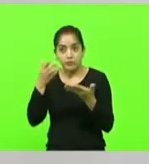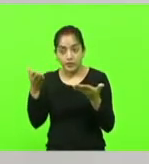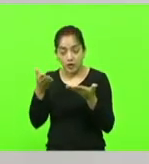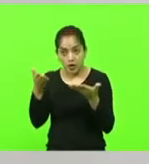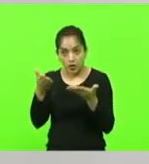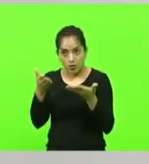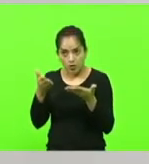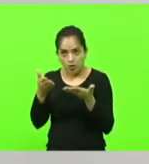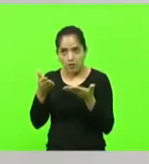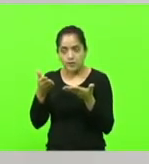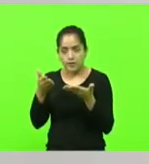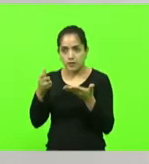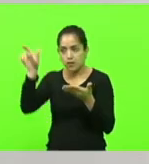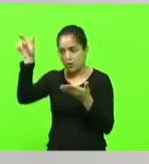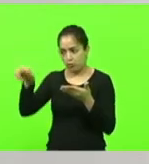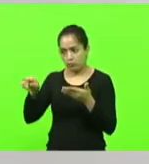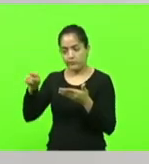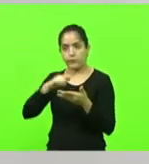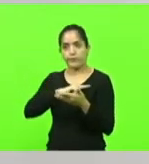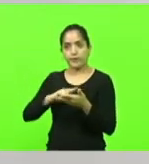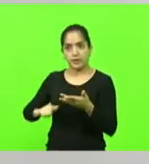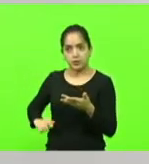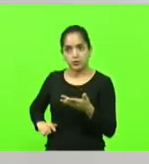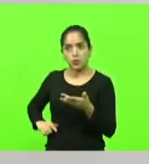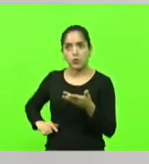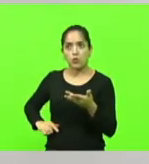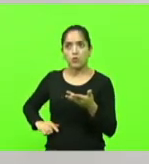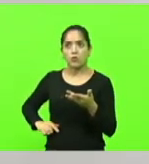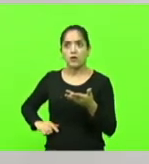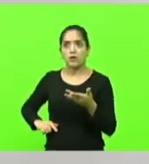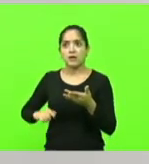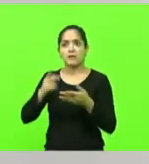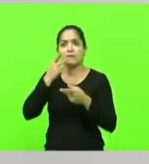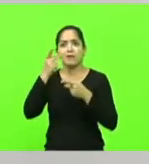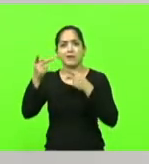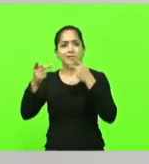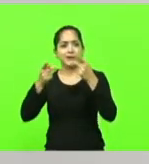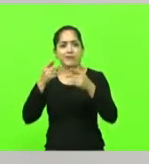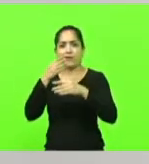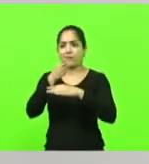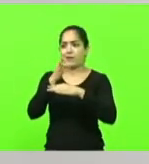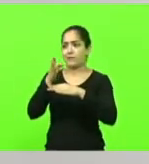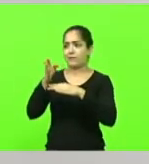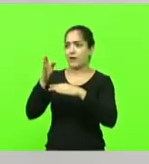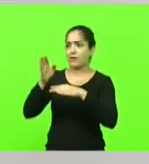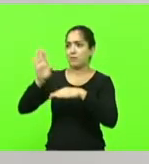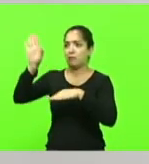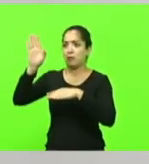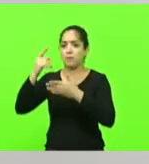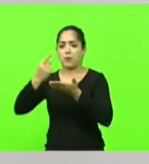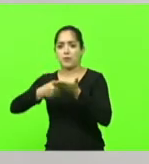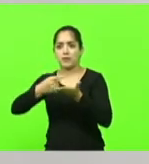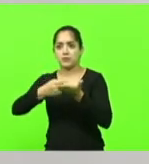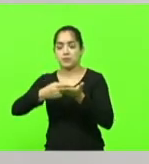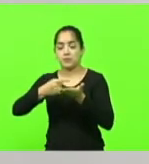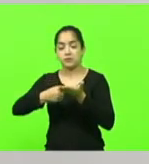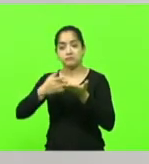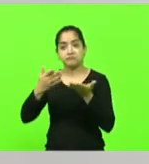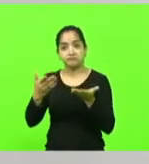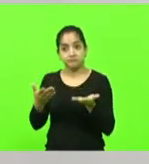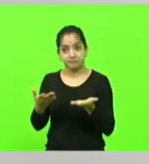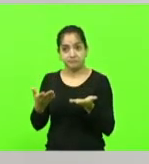parte do governador Carlos Moisés, é muita chimia e pouco pão. Muita chimia e pouco